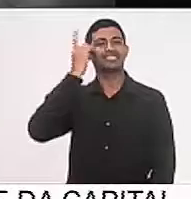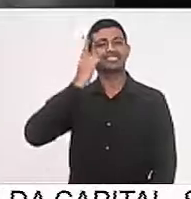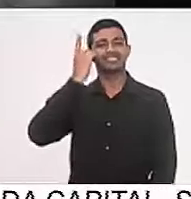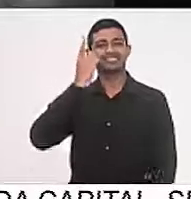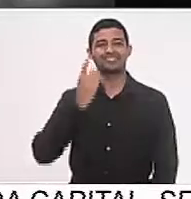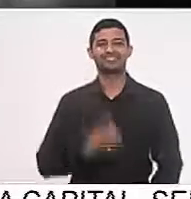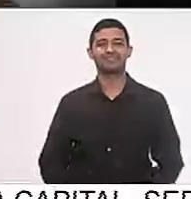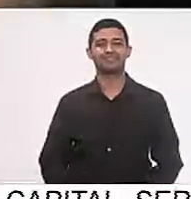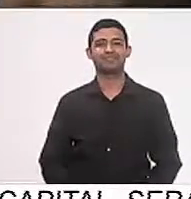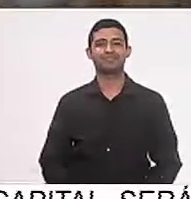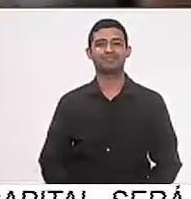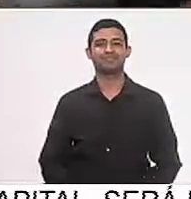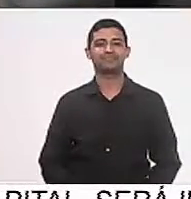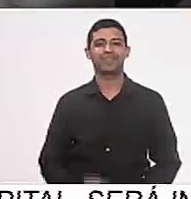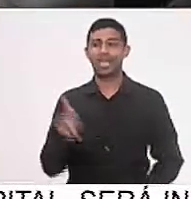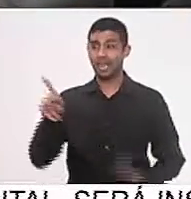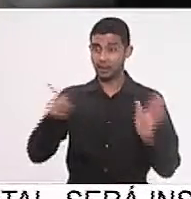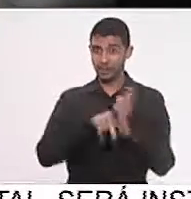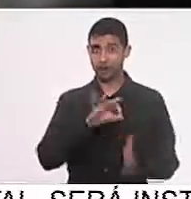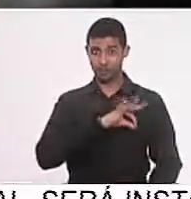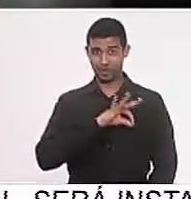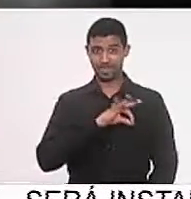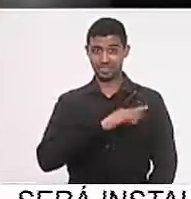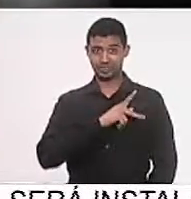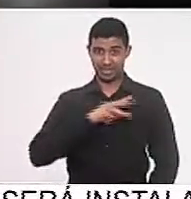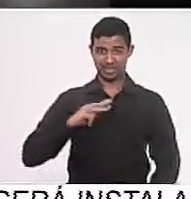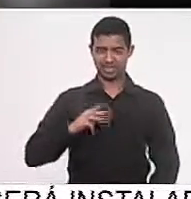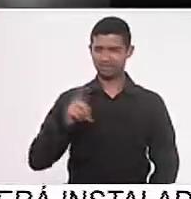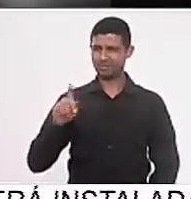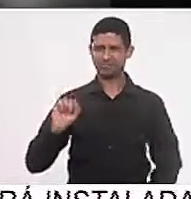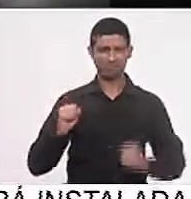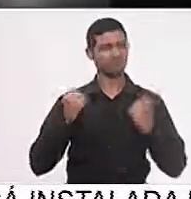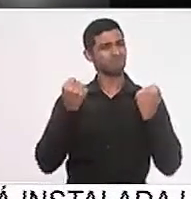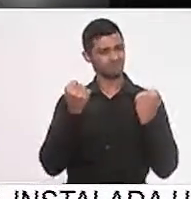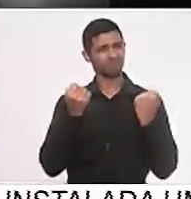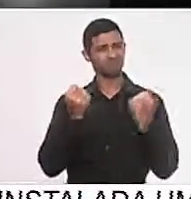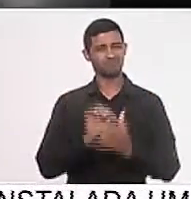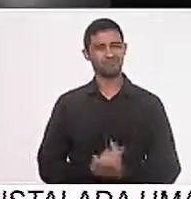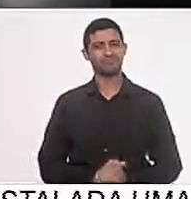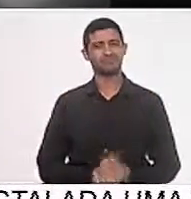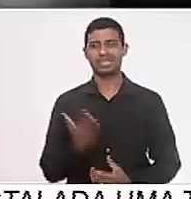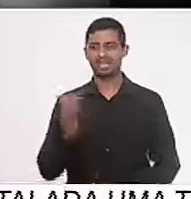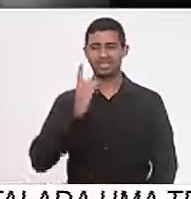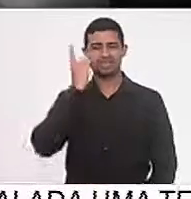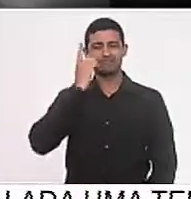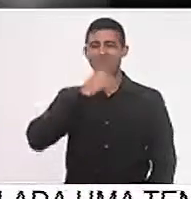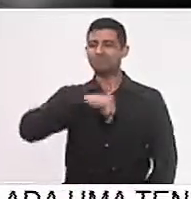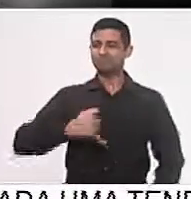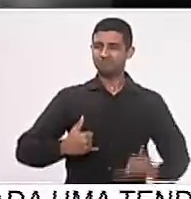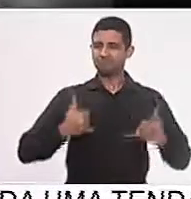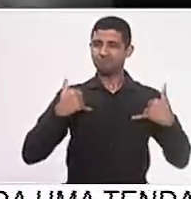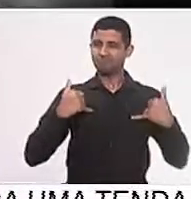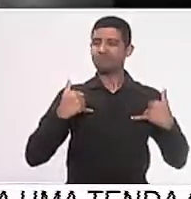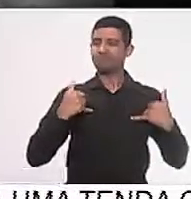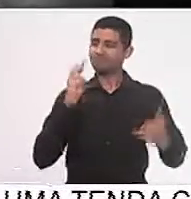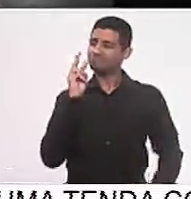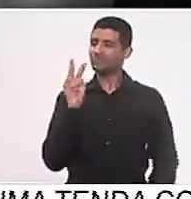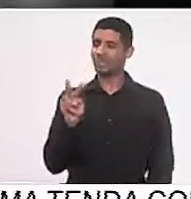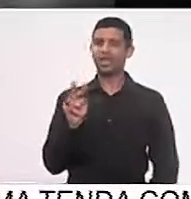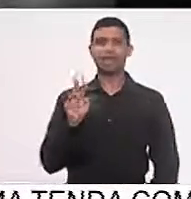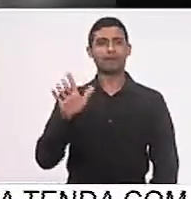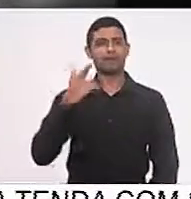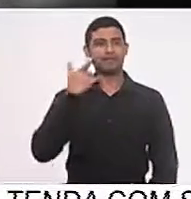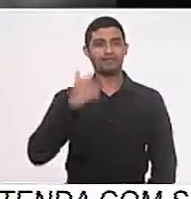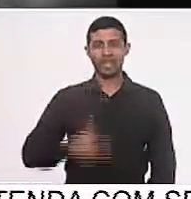que veio oriundo da Polícia Militar, bravo deputado, deputado que nos orgulha estar aqui, mas que botou